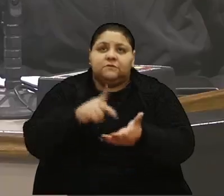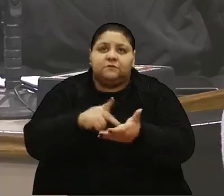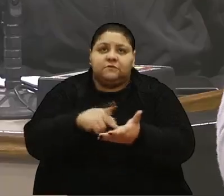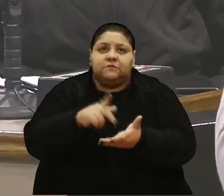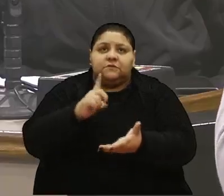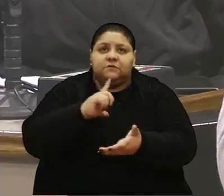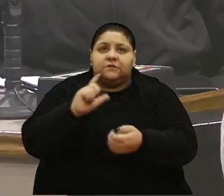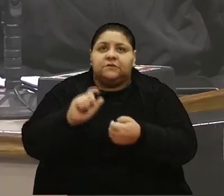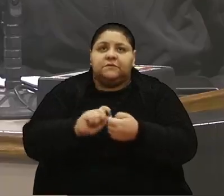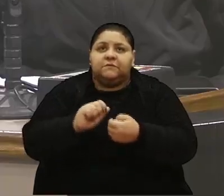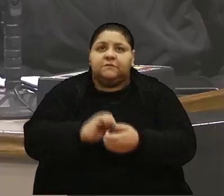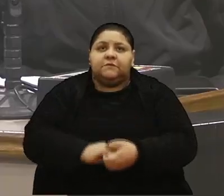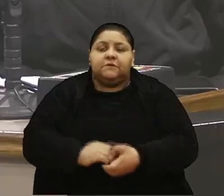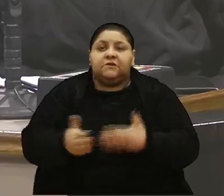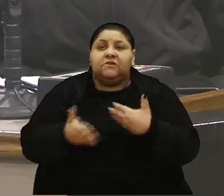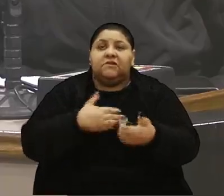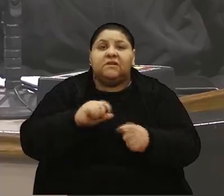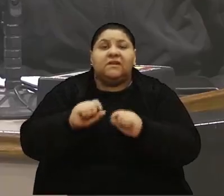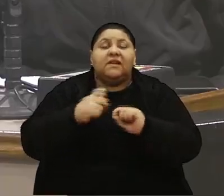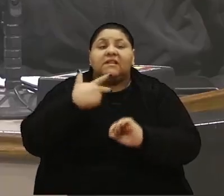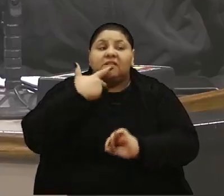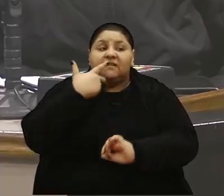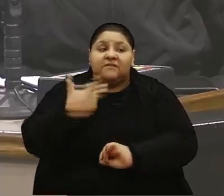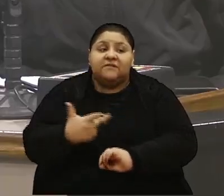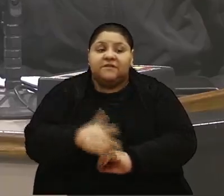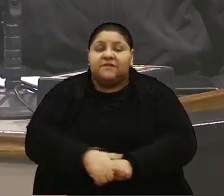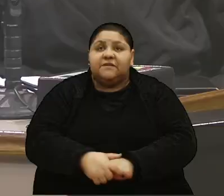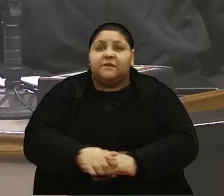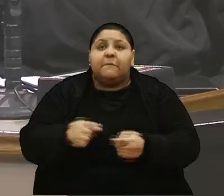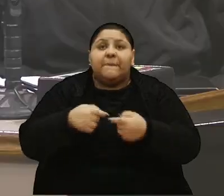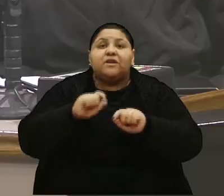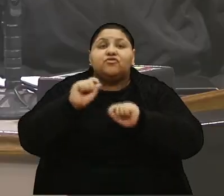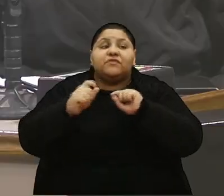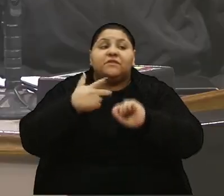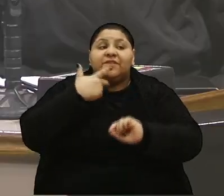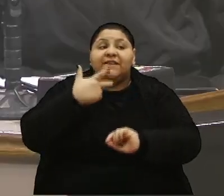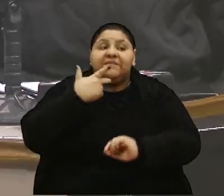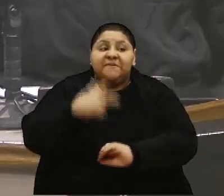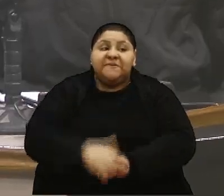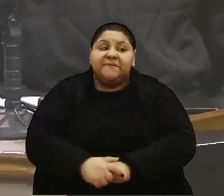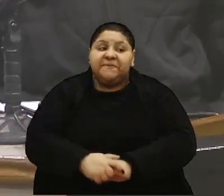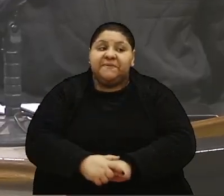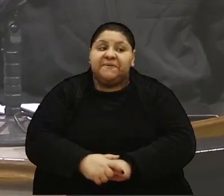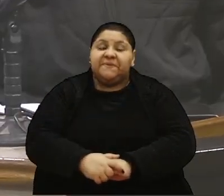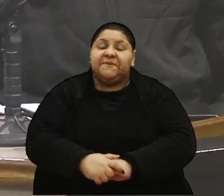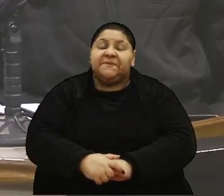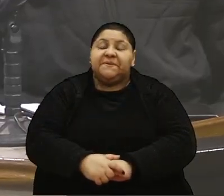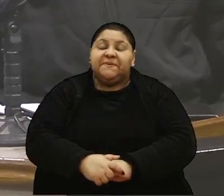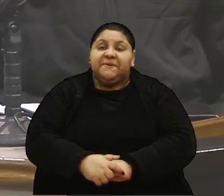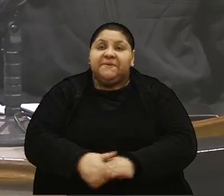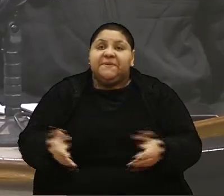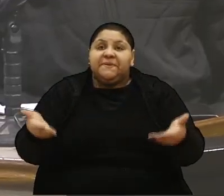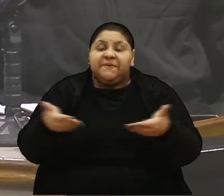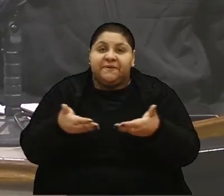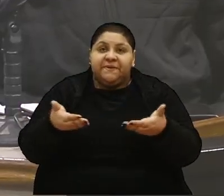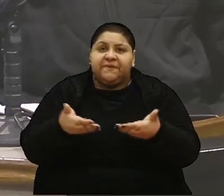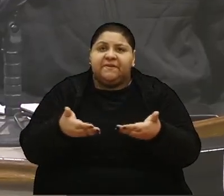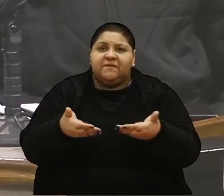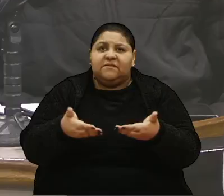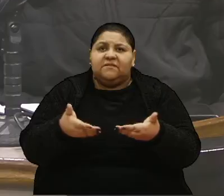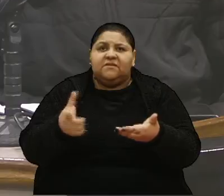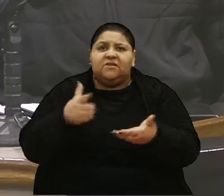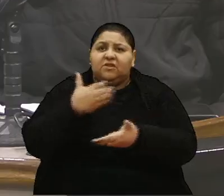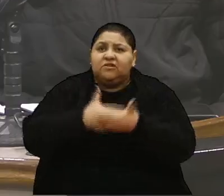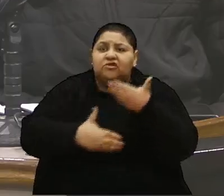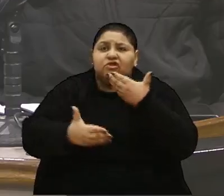não importa quem está falando, mas o que está sendo falado. E nesse caso, haja vista